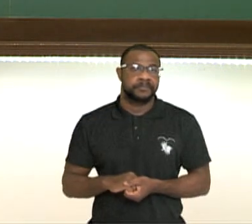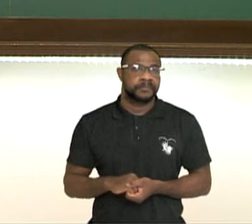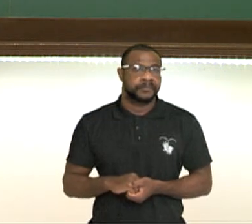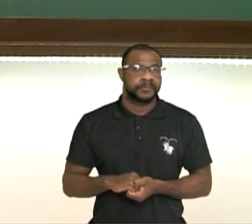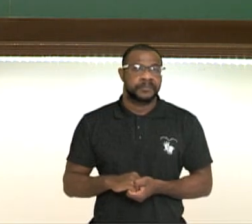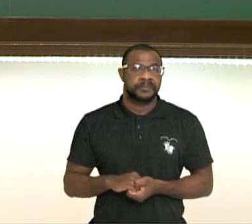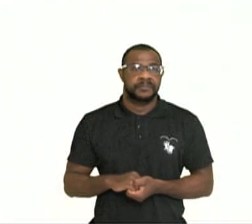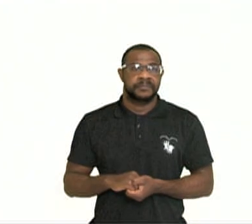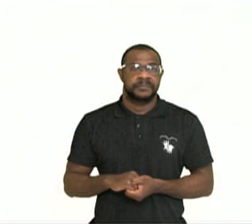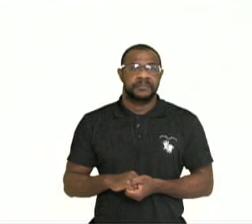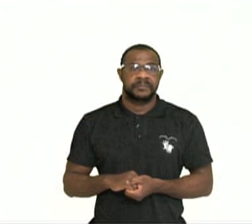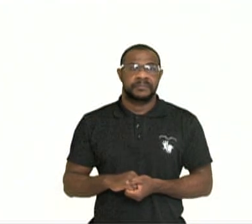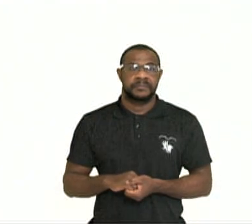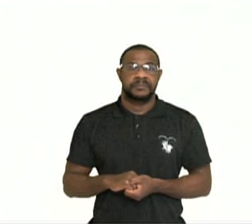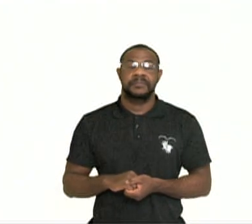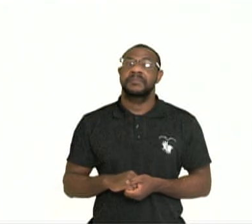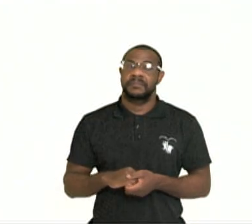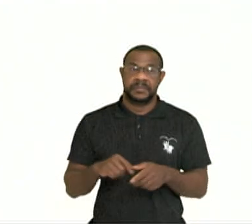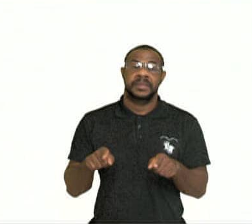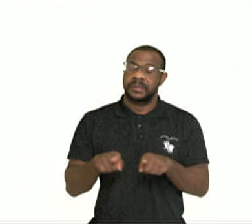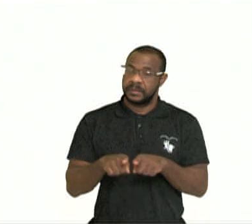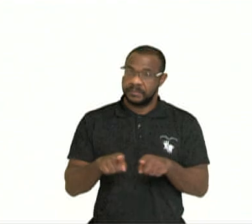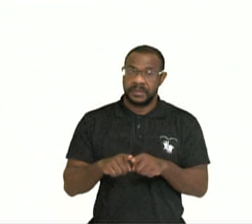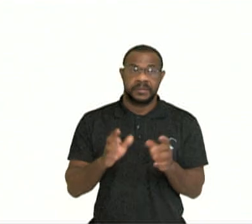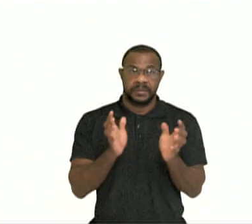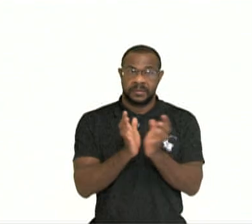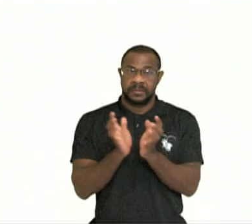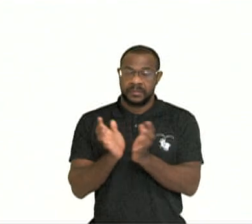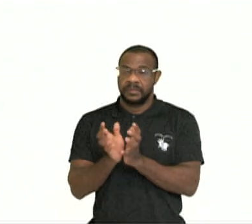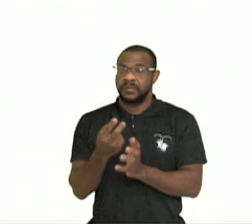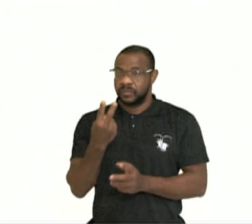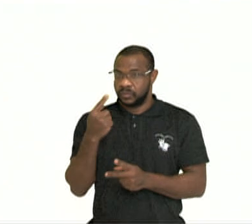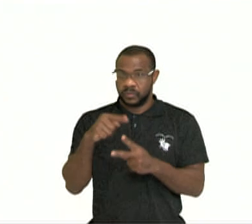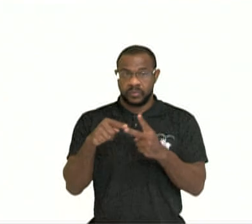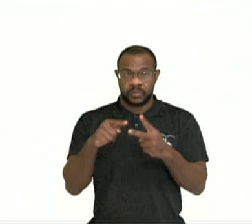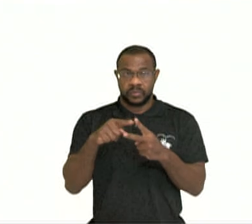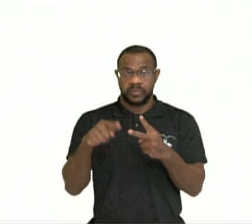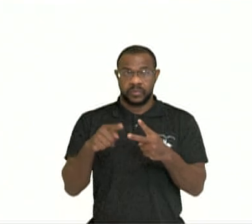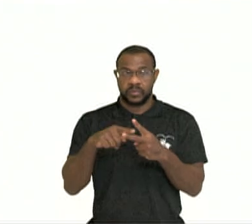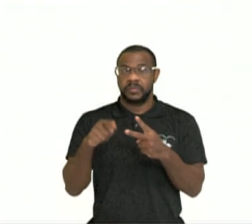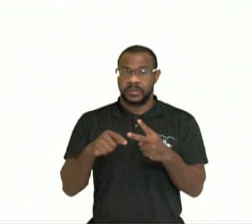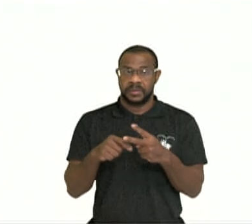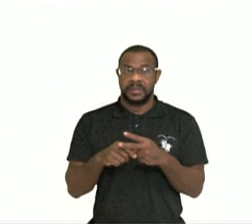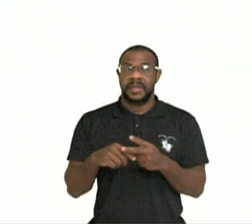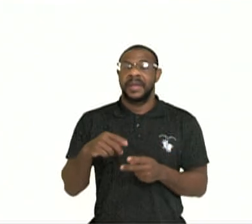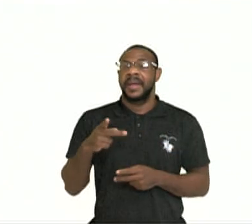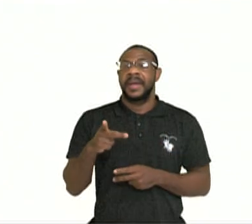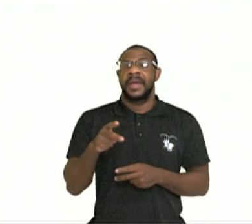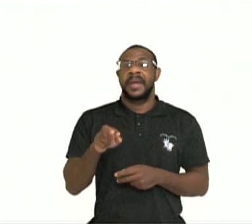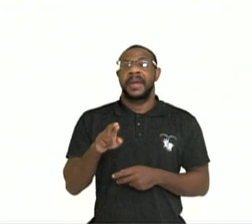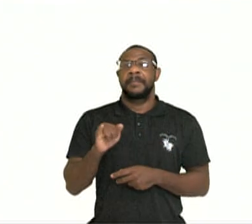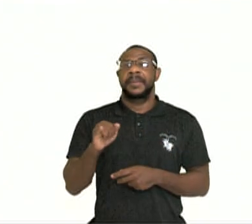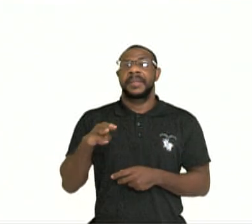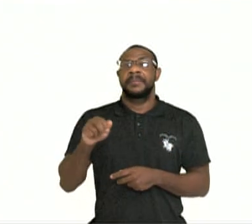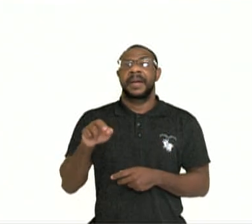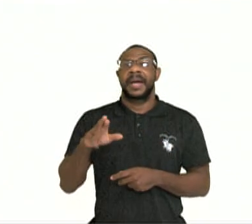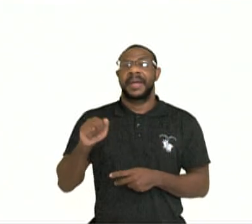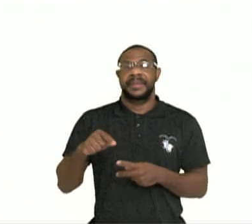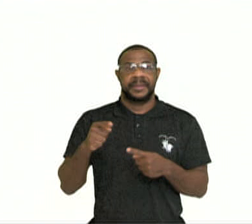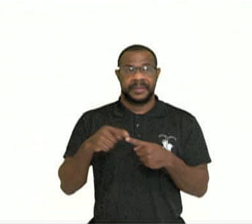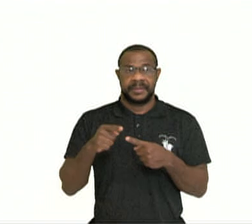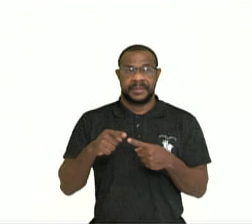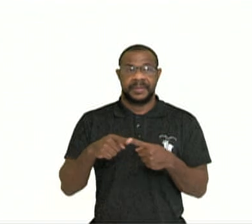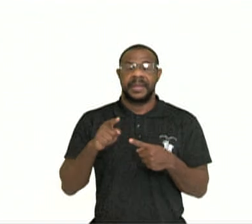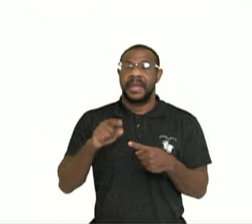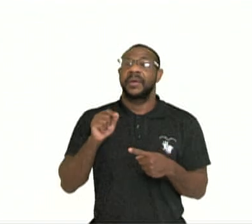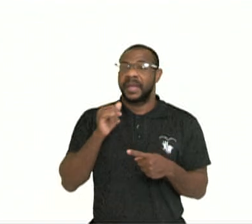energia também podem ser classificadas em primárias ou secundárias. E quando a gente fala em fontes primárias, são as fontes